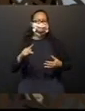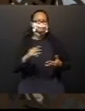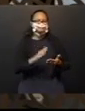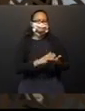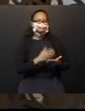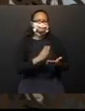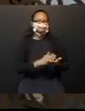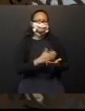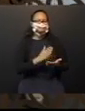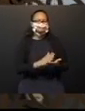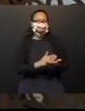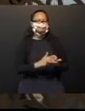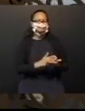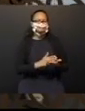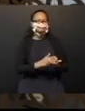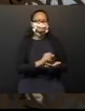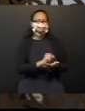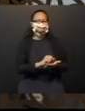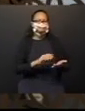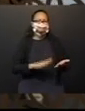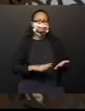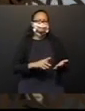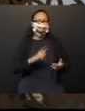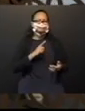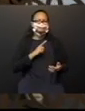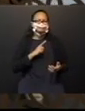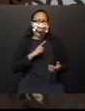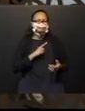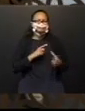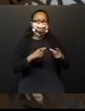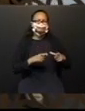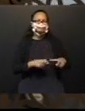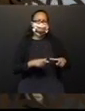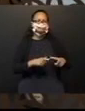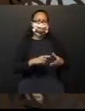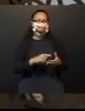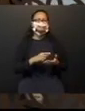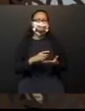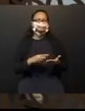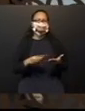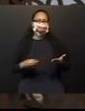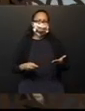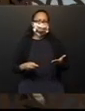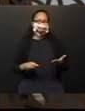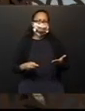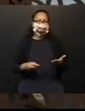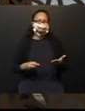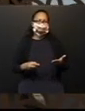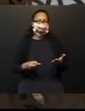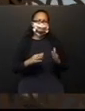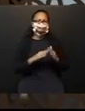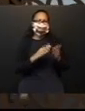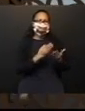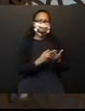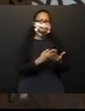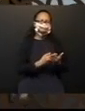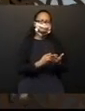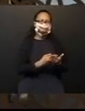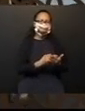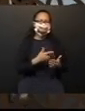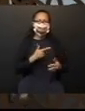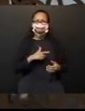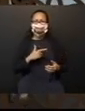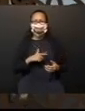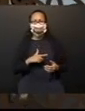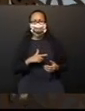caderno. Na atividade tinha espaço no nosso material. Na tarefa não tem, tá, pessoal? Então, vamos lá no